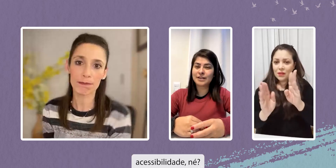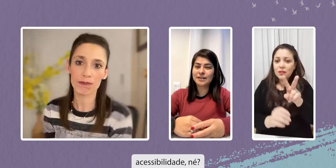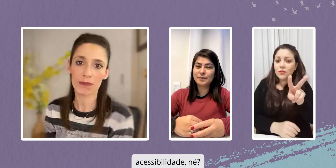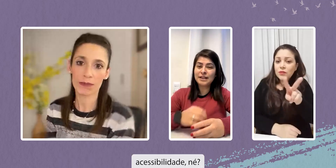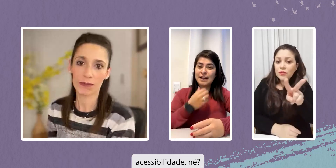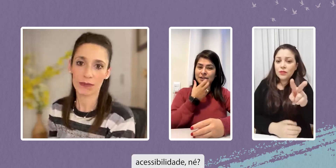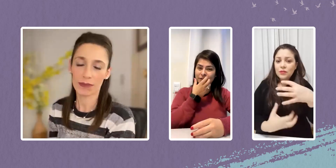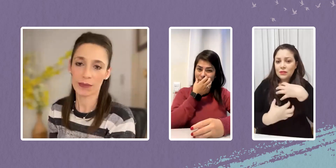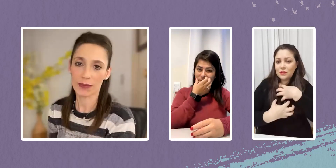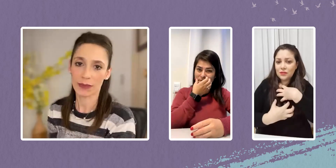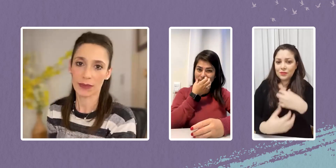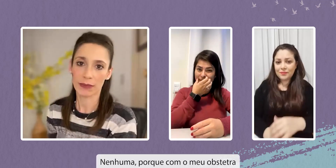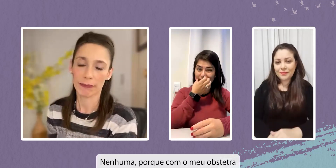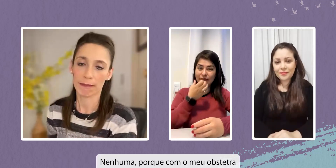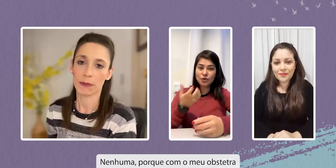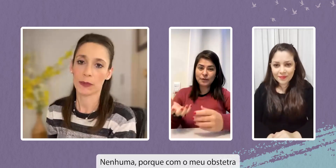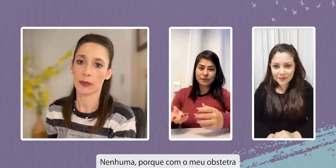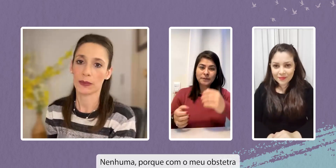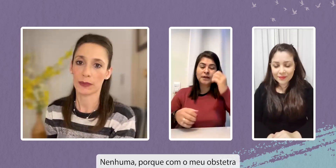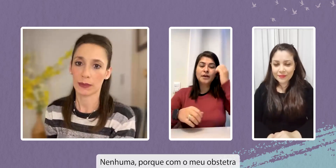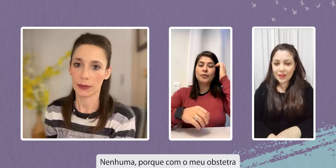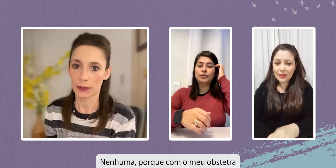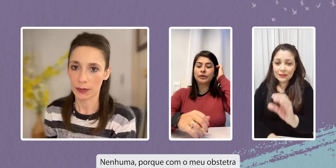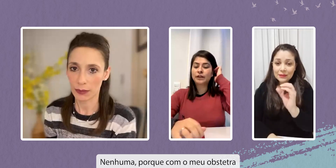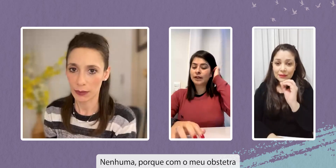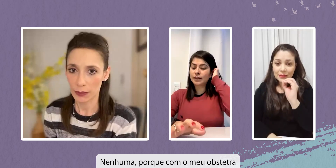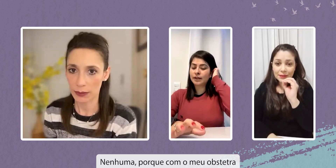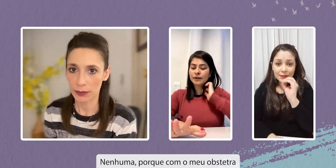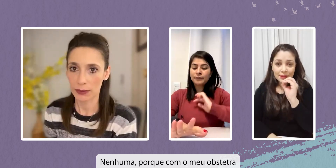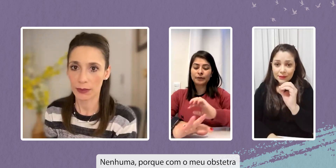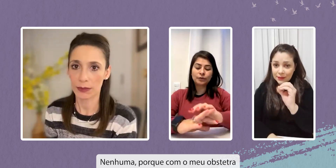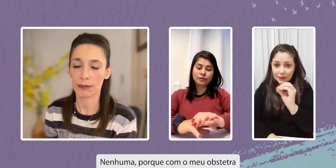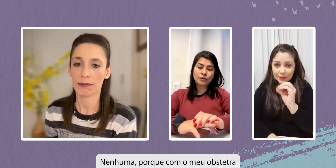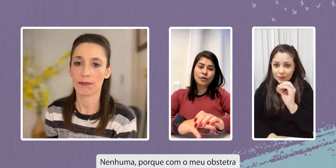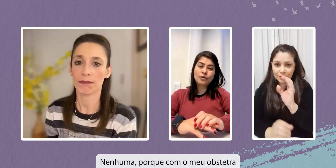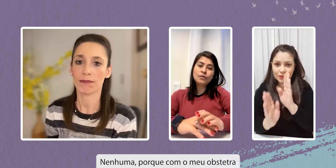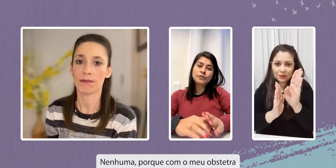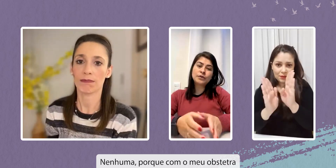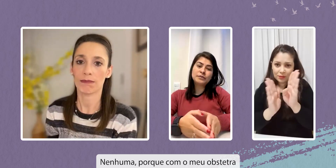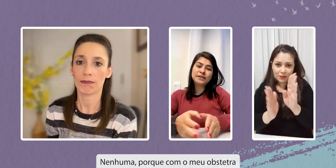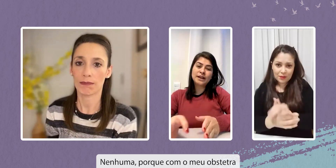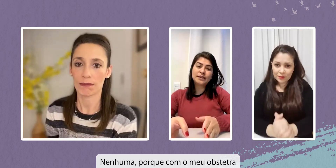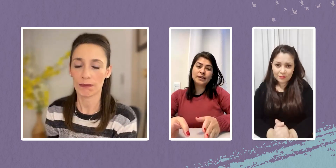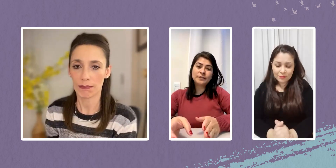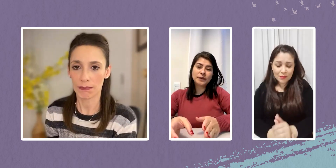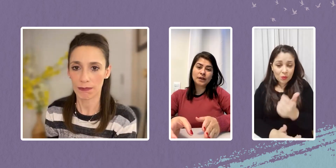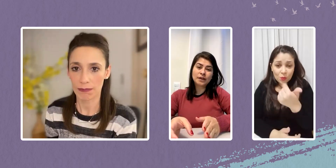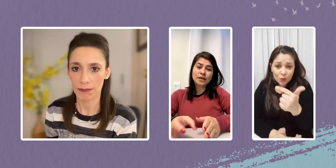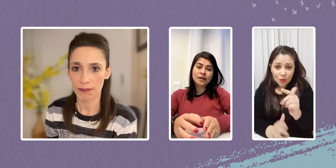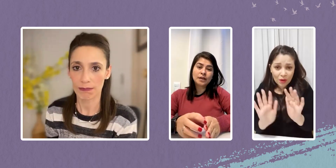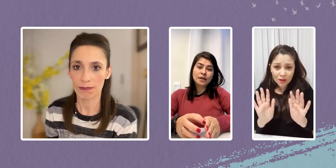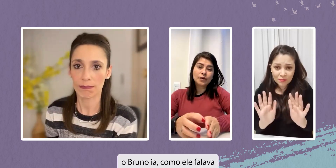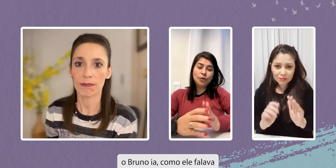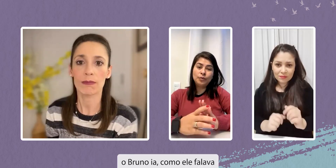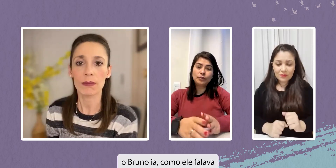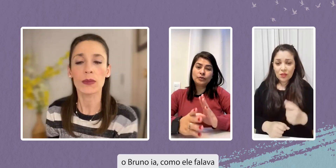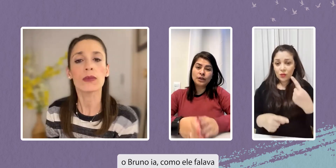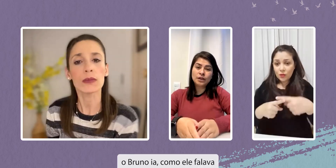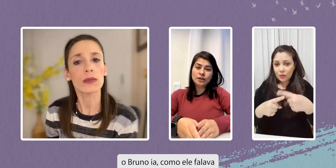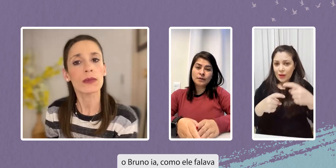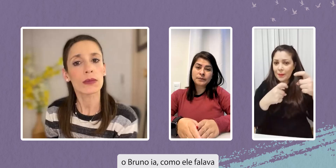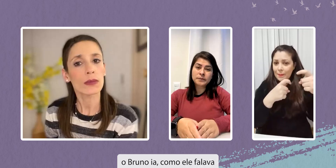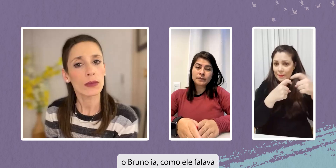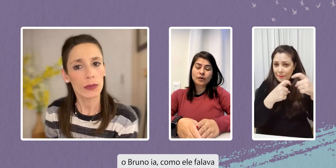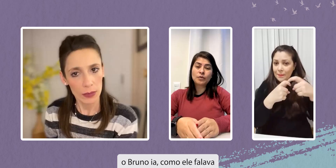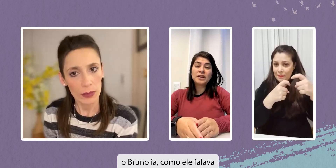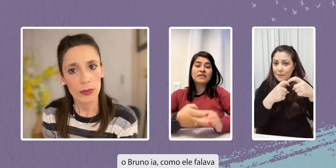Zero acessibilidade, né? Nenhuma. Porque com o meu obstetra, o Bruno